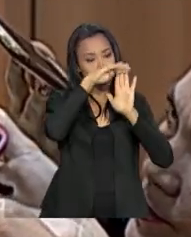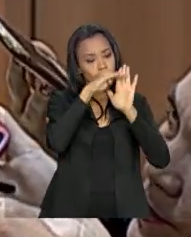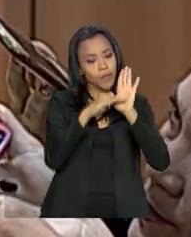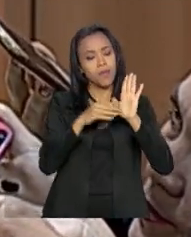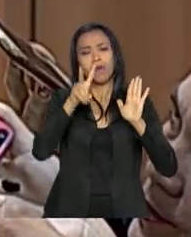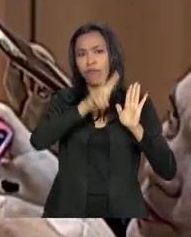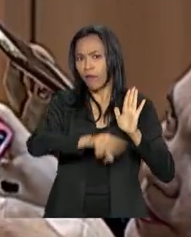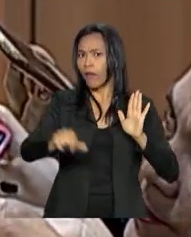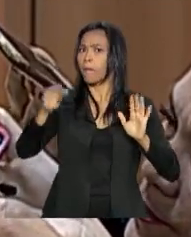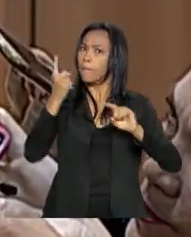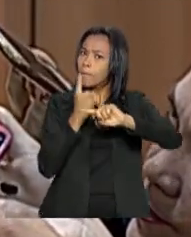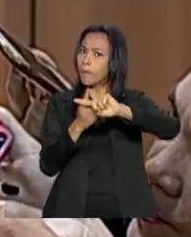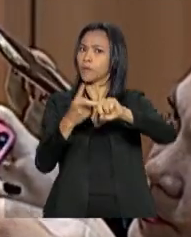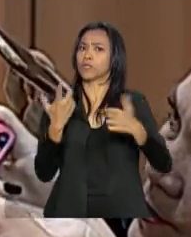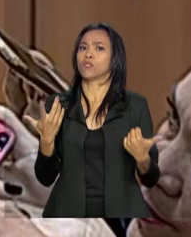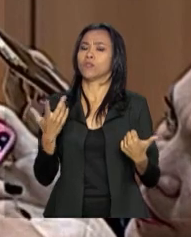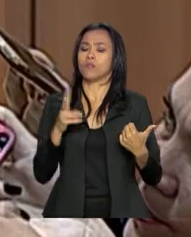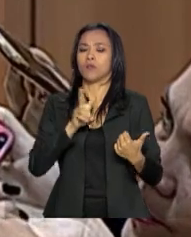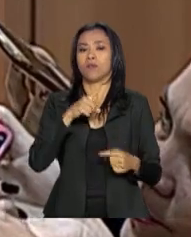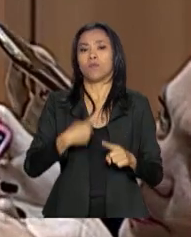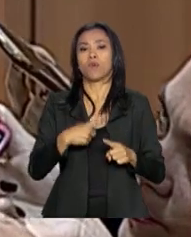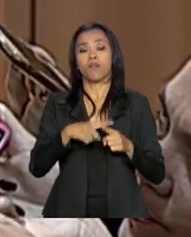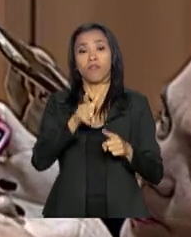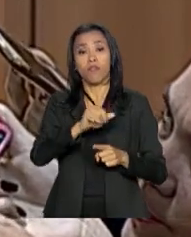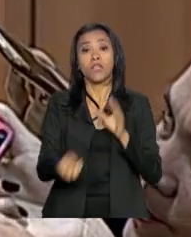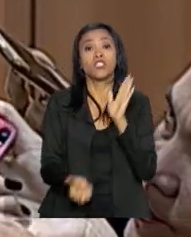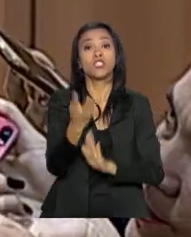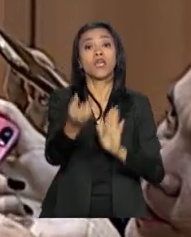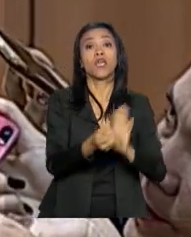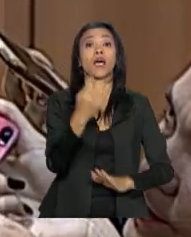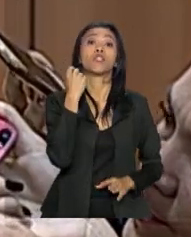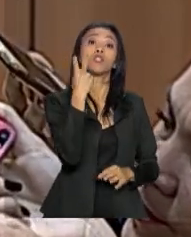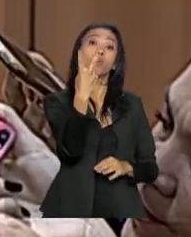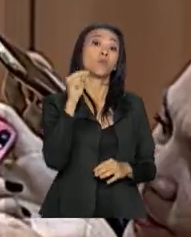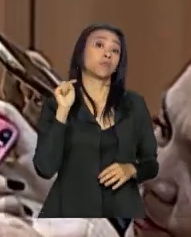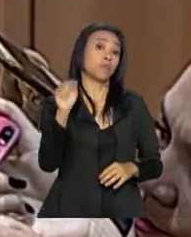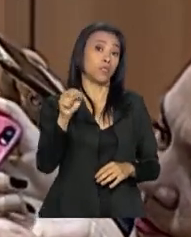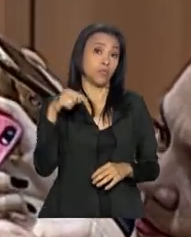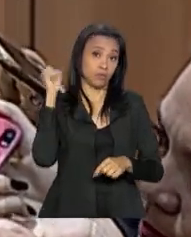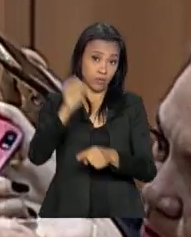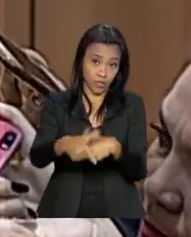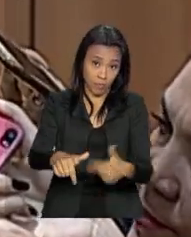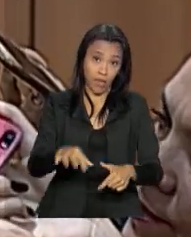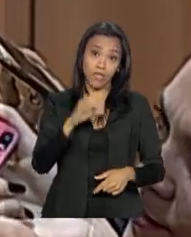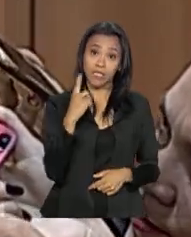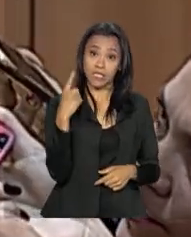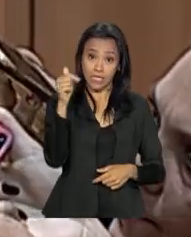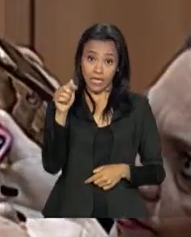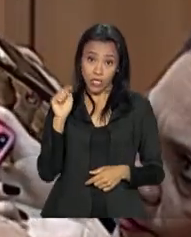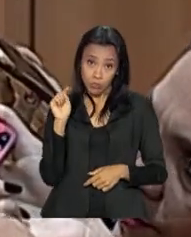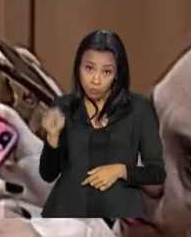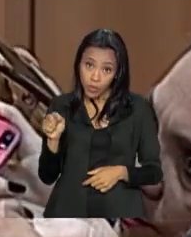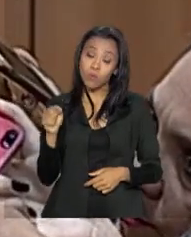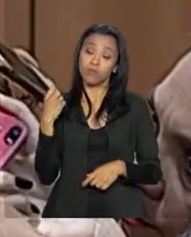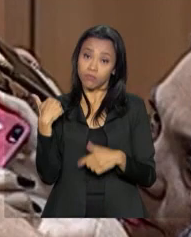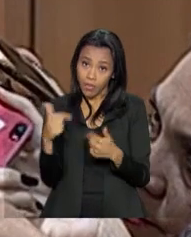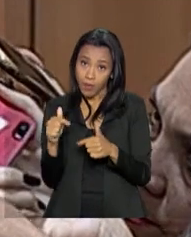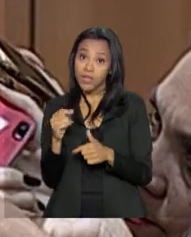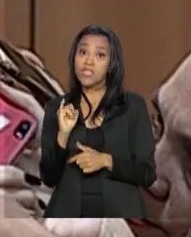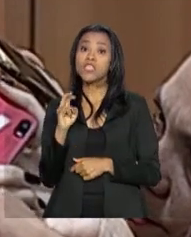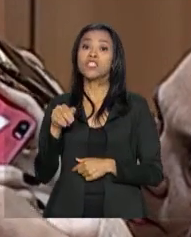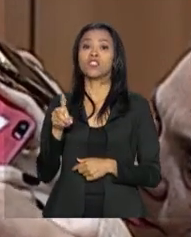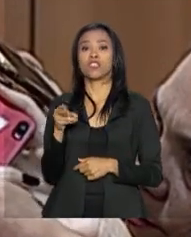muito positivos porque ele vai gerar 2 mil empregos diretos 17 mil empregos indiretos e no total da